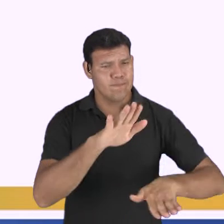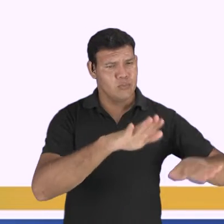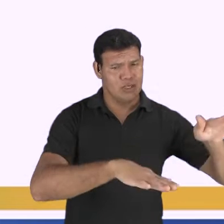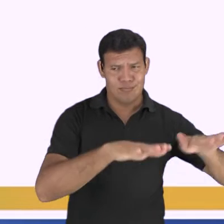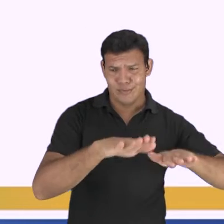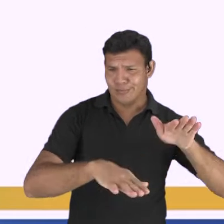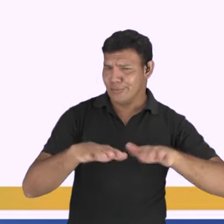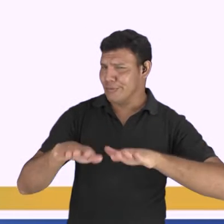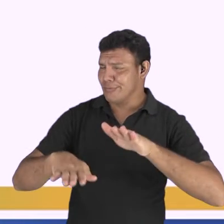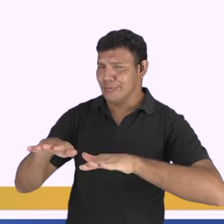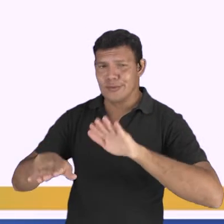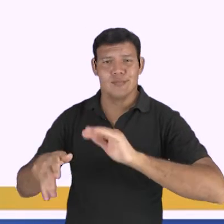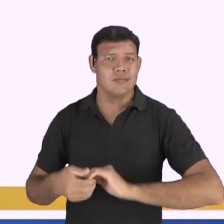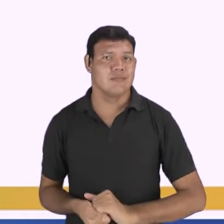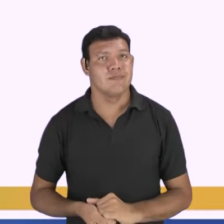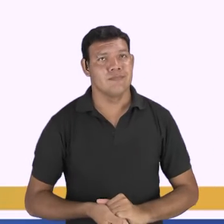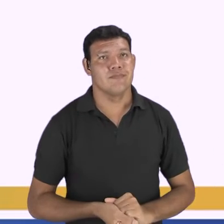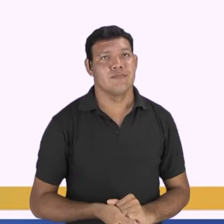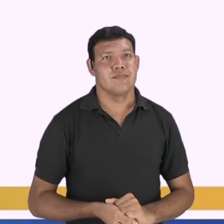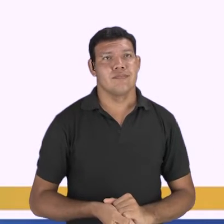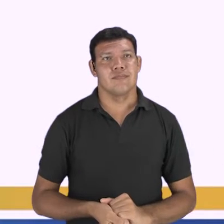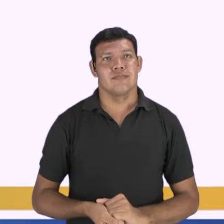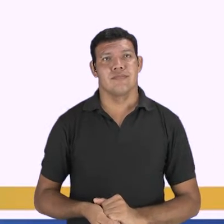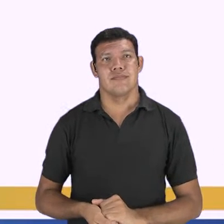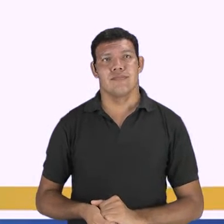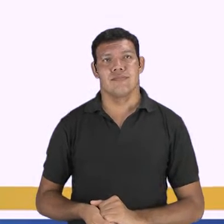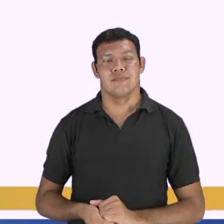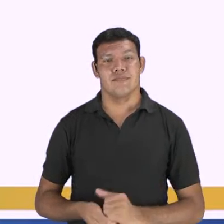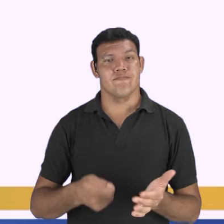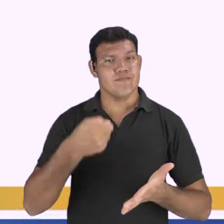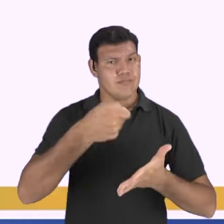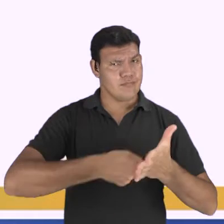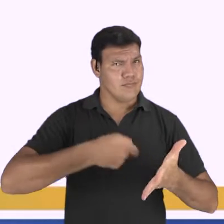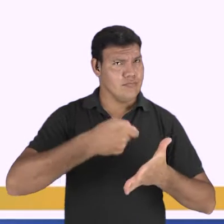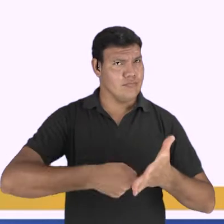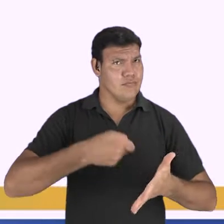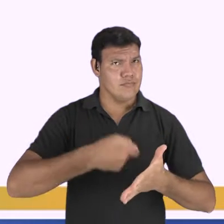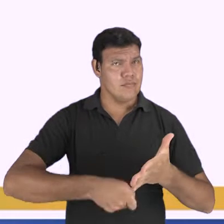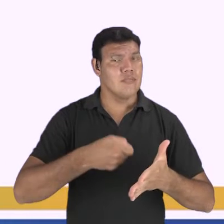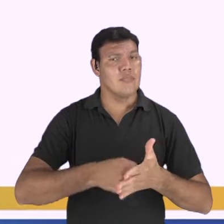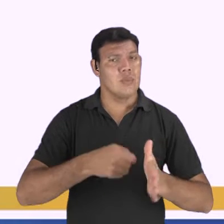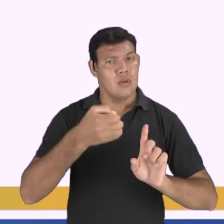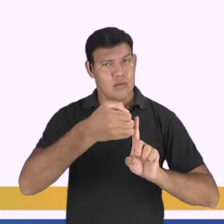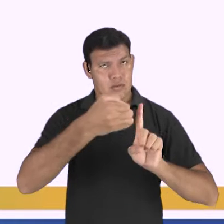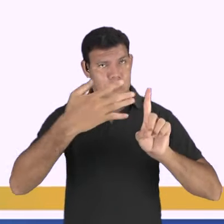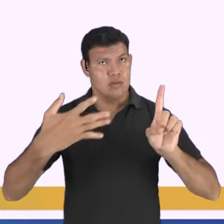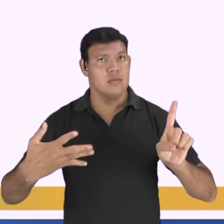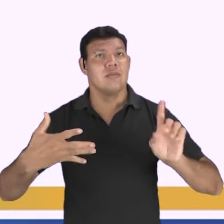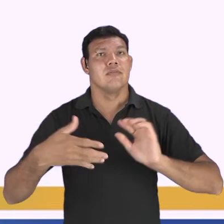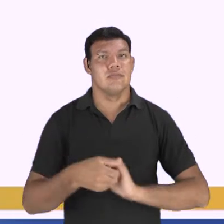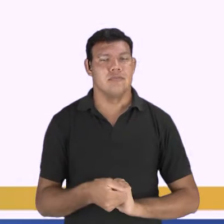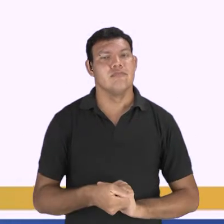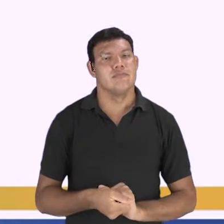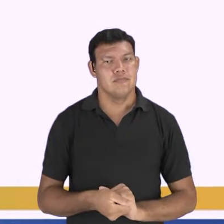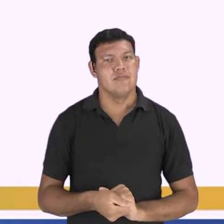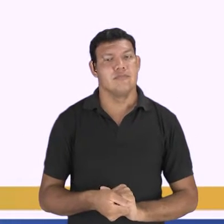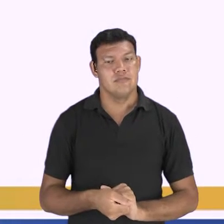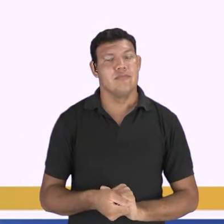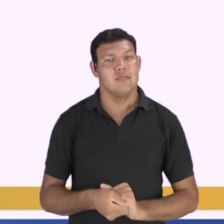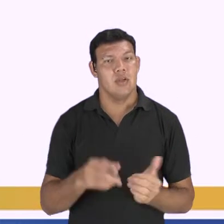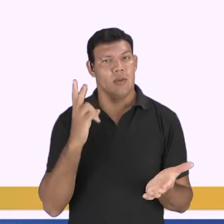textuais. Então, vamos ver aqui. Nós temos uma função para reforçar o argumento para uma mesma conclusão.